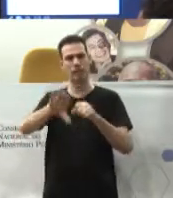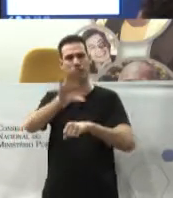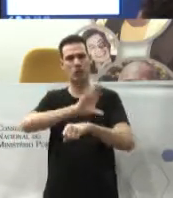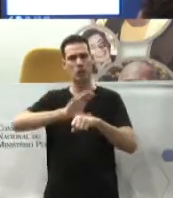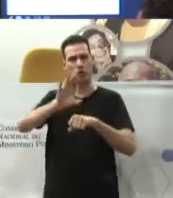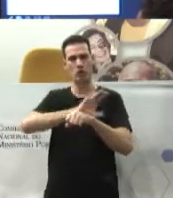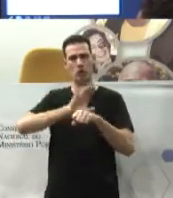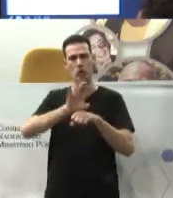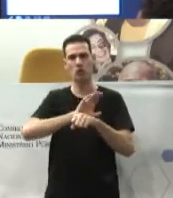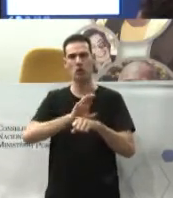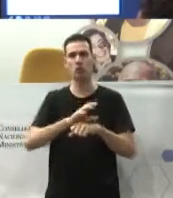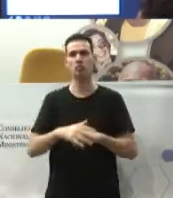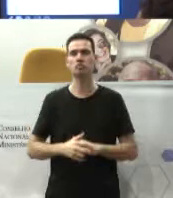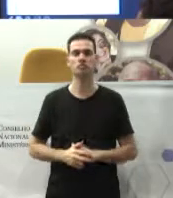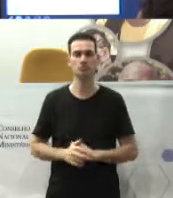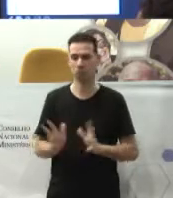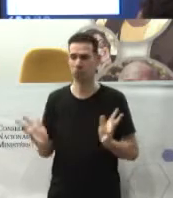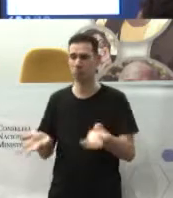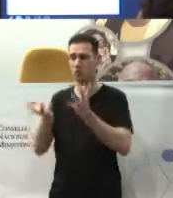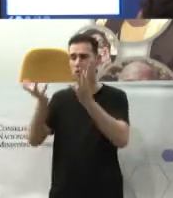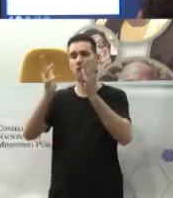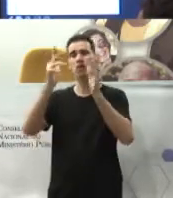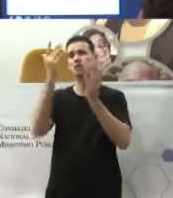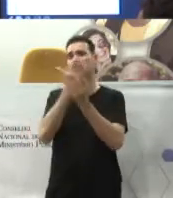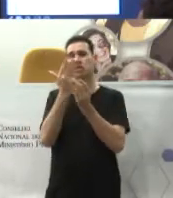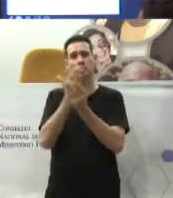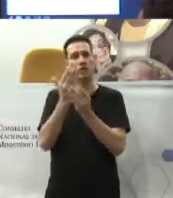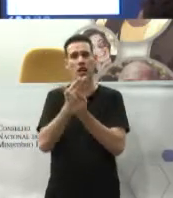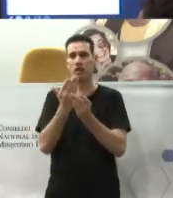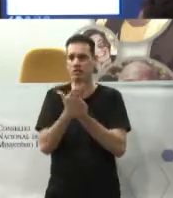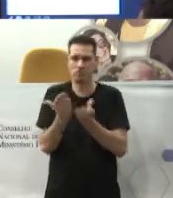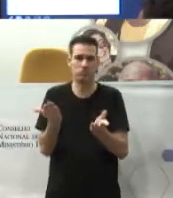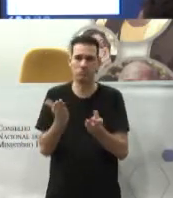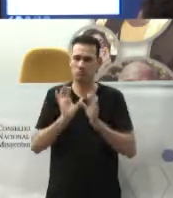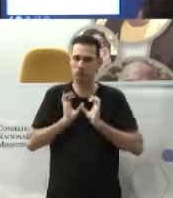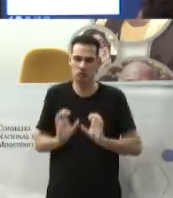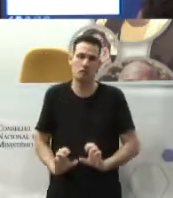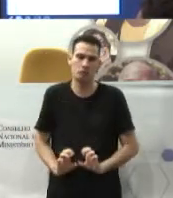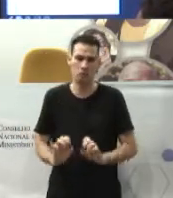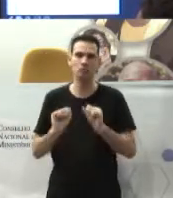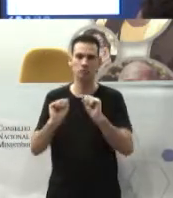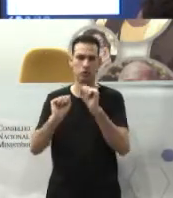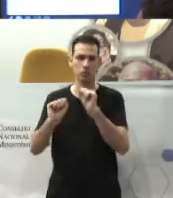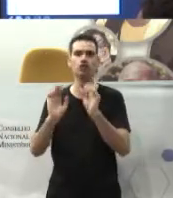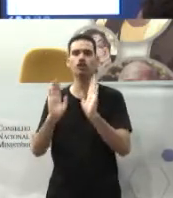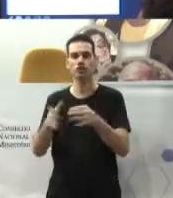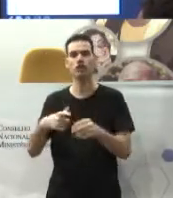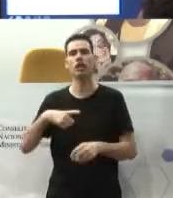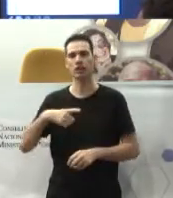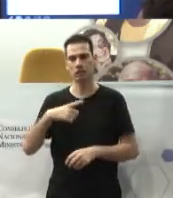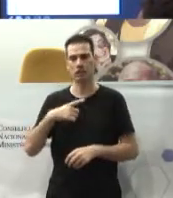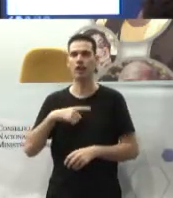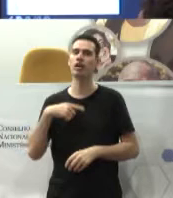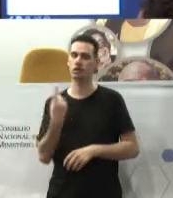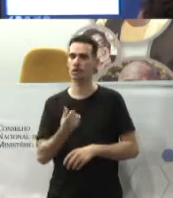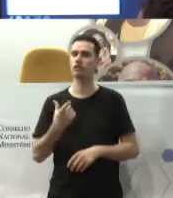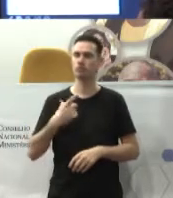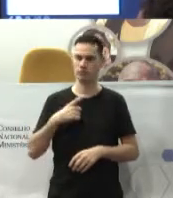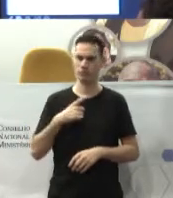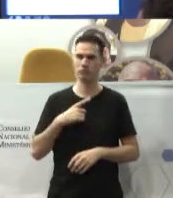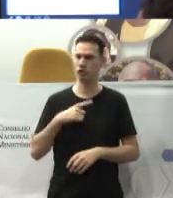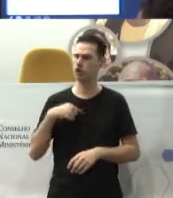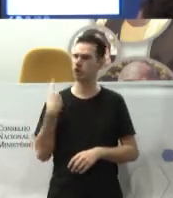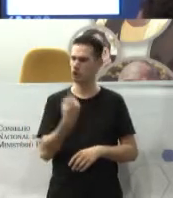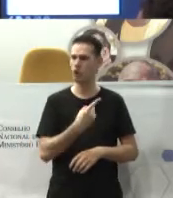seja promovendo os processos estruturais através de inquéritos civis, o que nós já fazemos. Essa boa notícia para vocês que eu posso dar é